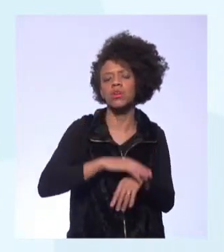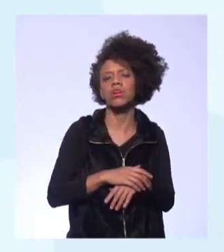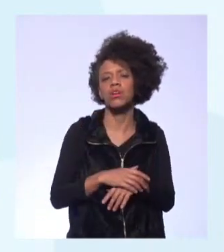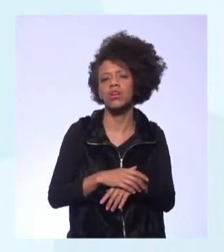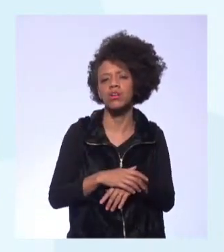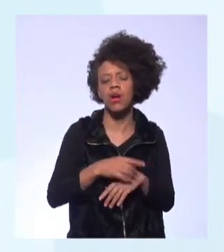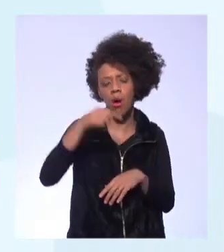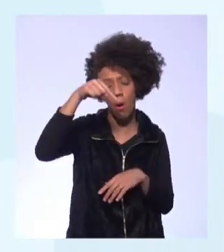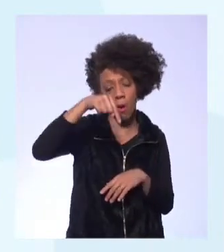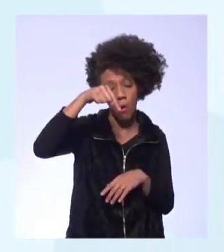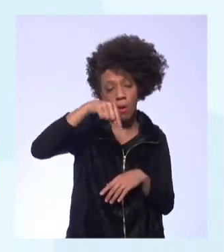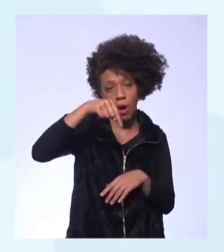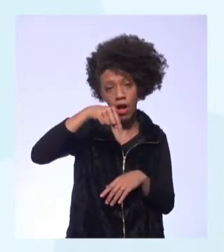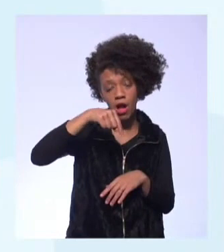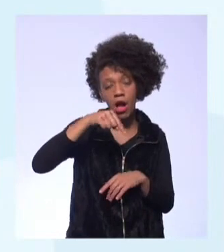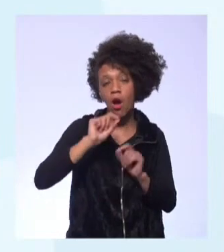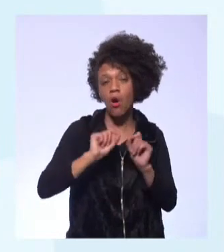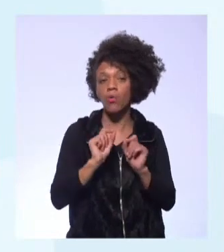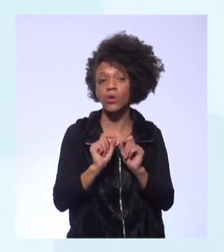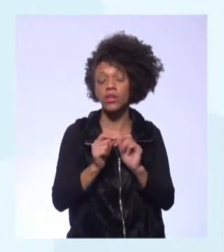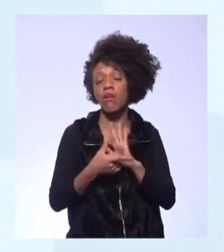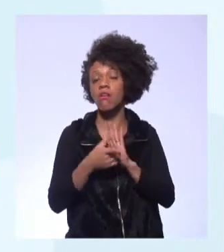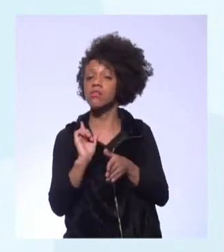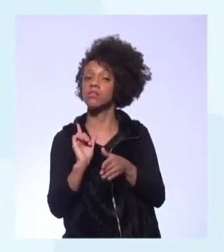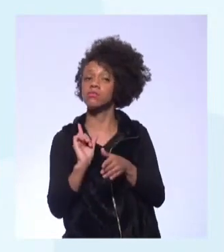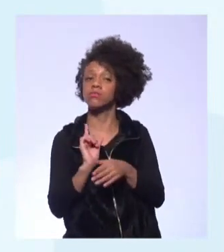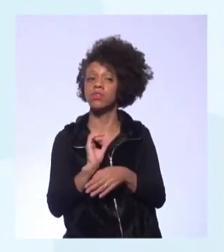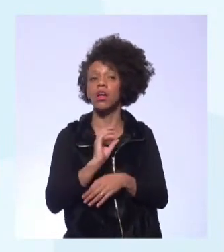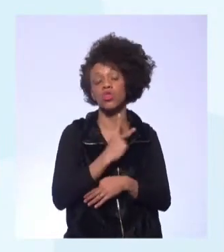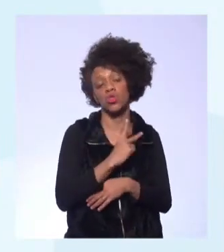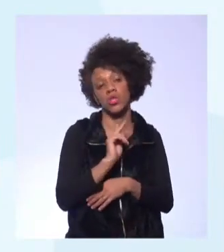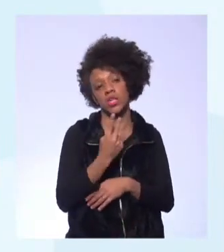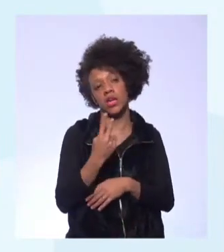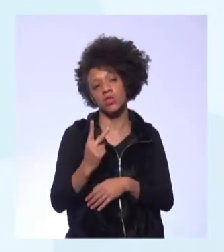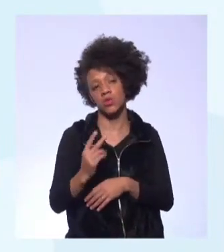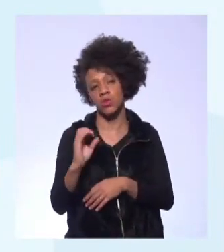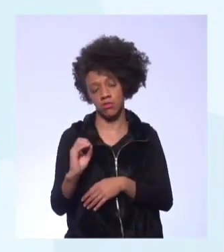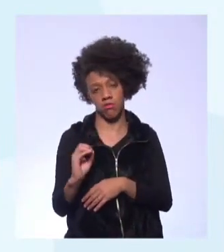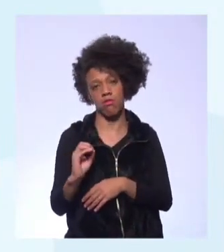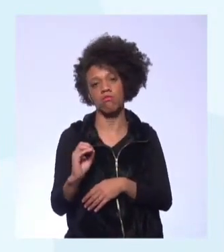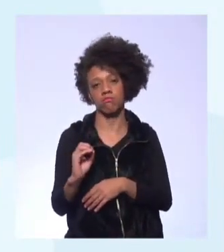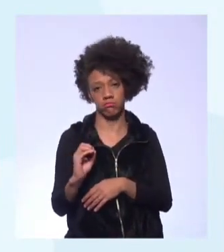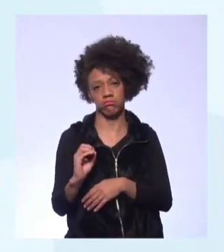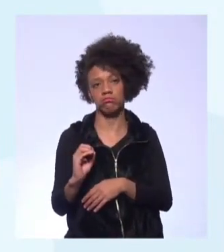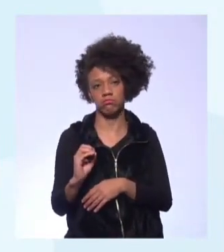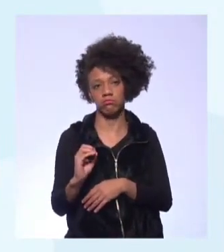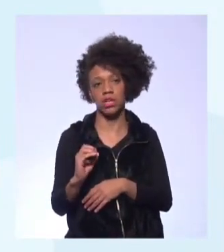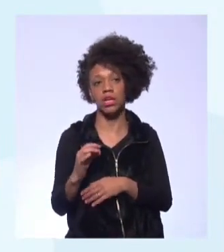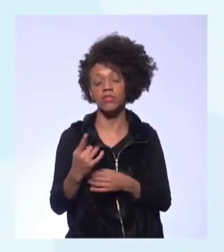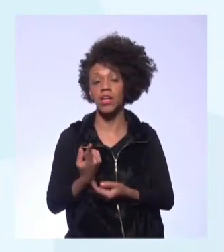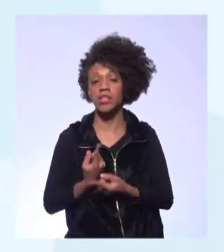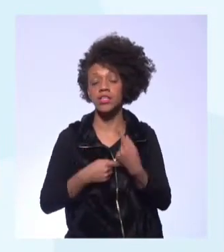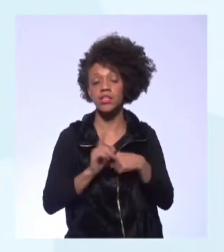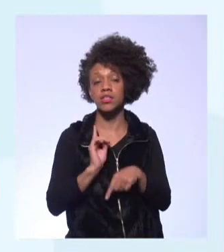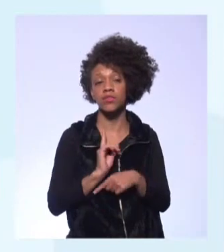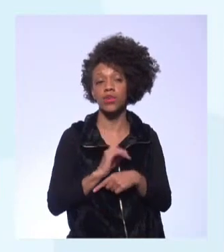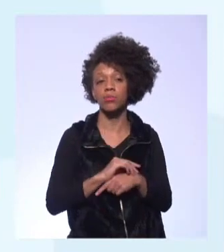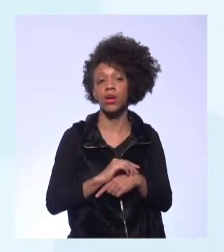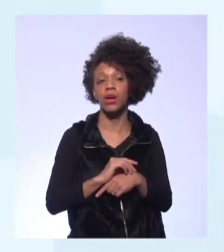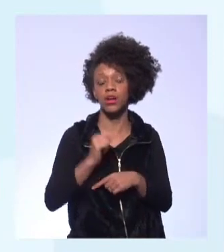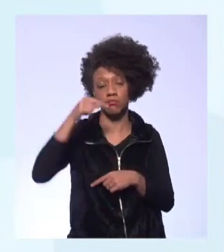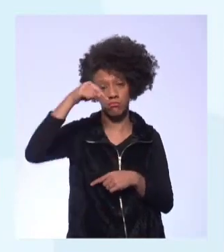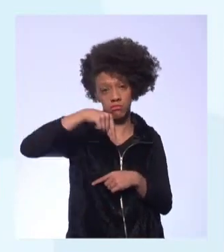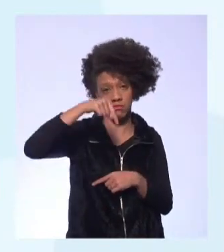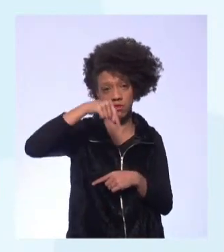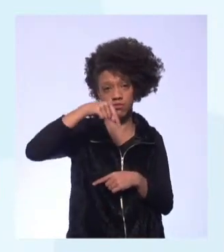de transformação, aquilo que era antes, no caso, eu tenho o gás hidrogênio, o gás oxigênio, que vai se transformar, que é a